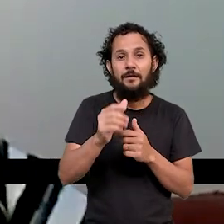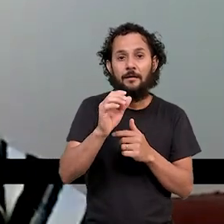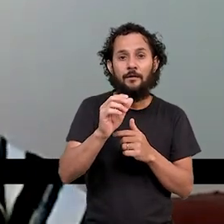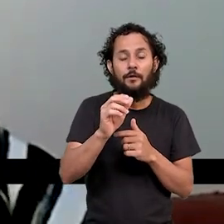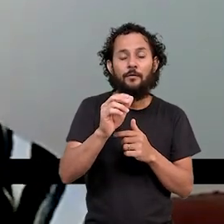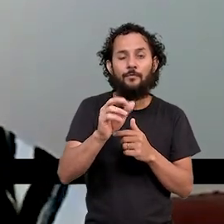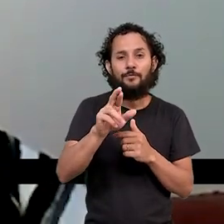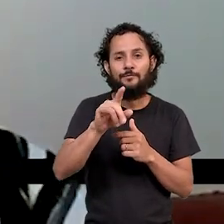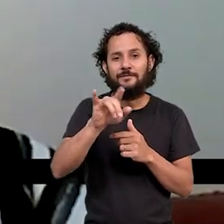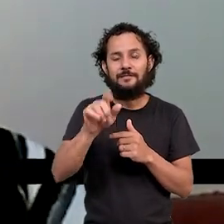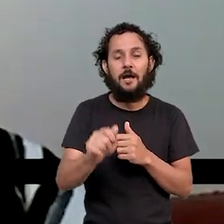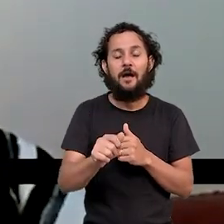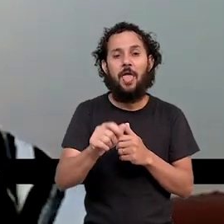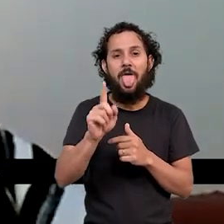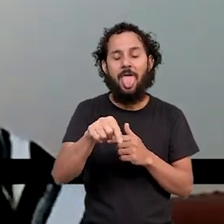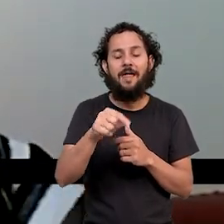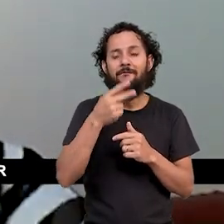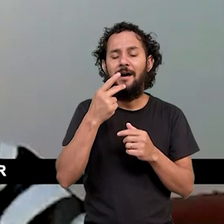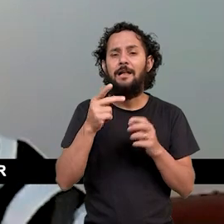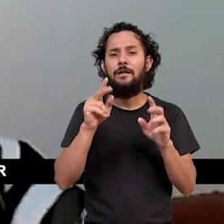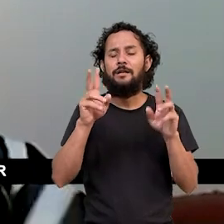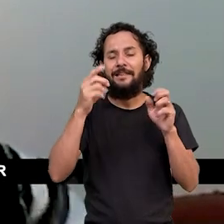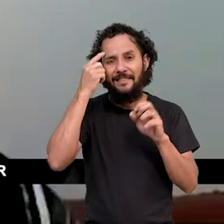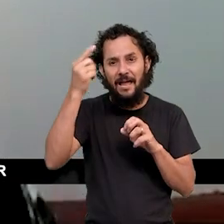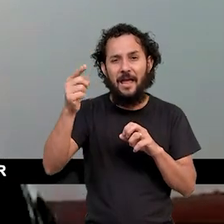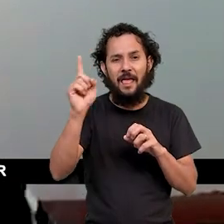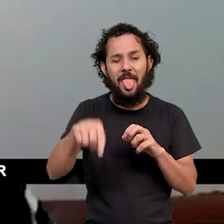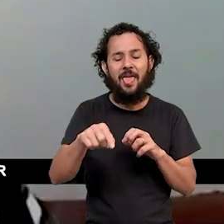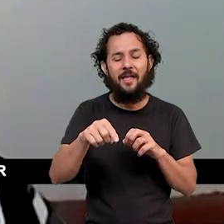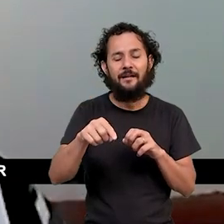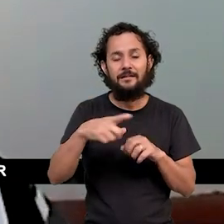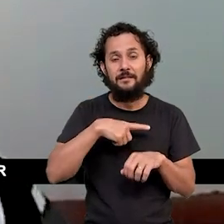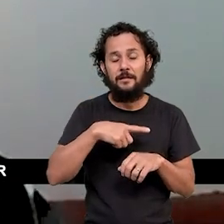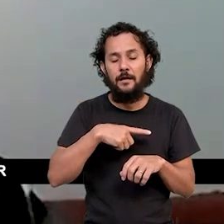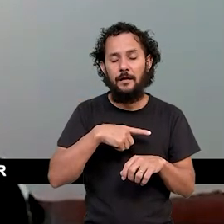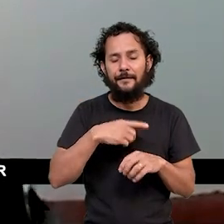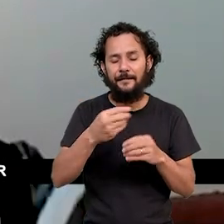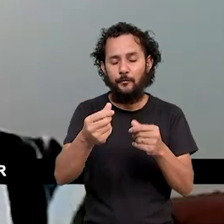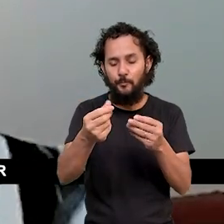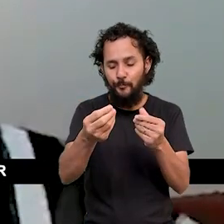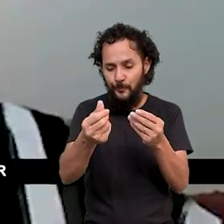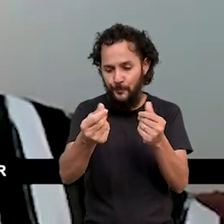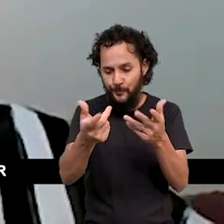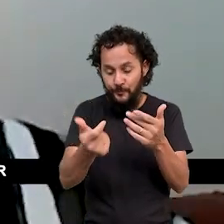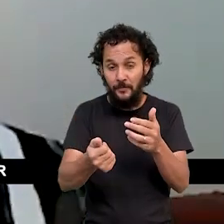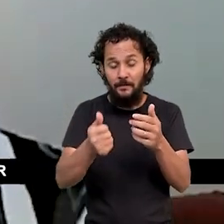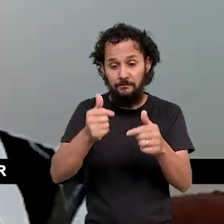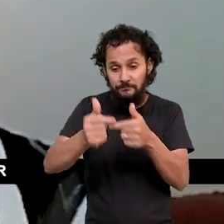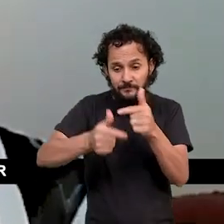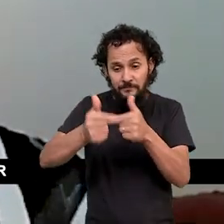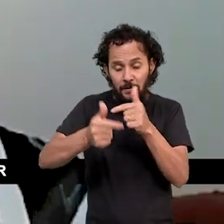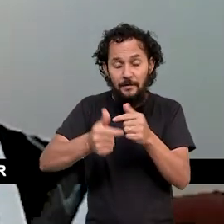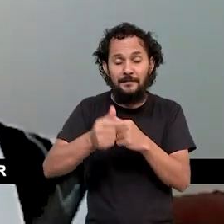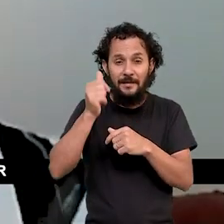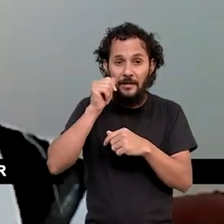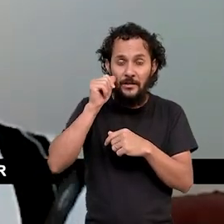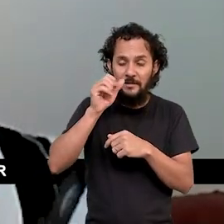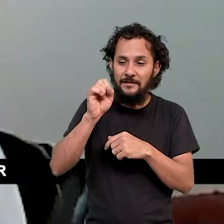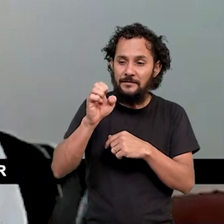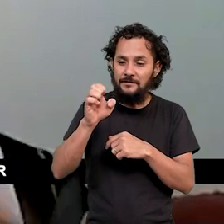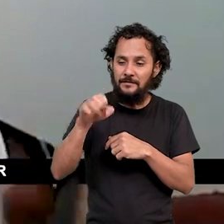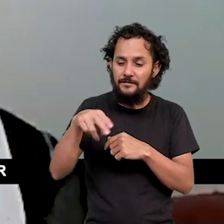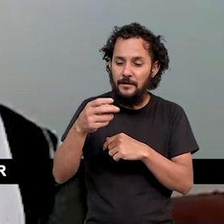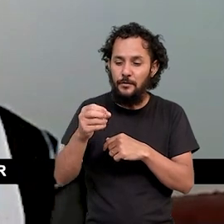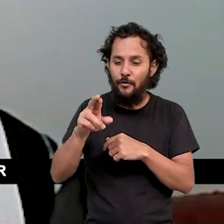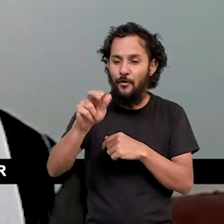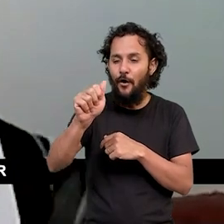a Prússia, e ele vai trazer essa ideia e ele vai constituir aqui um movimento das senhoras, né,